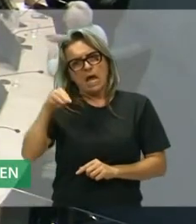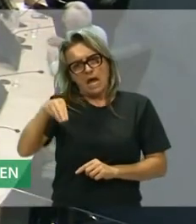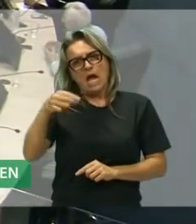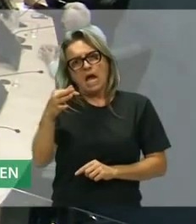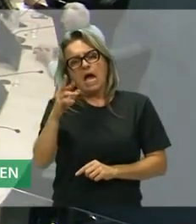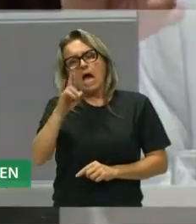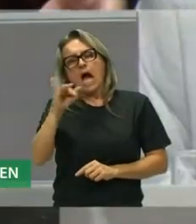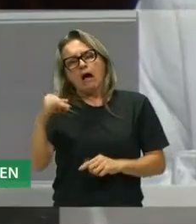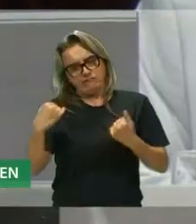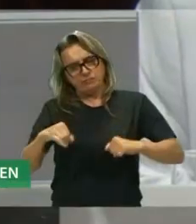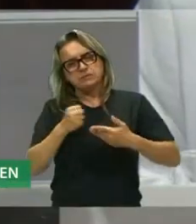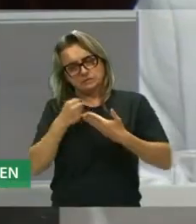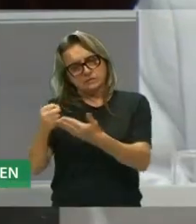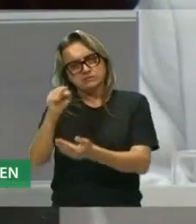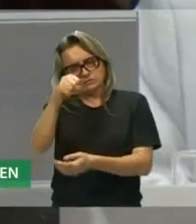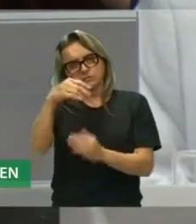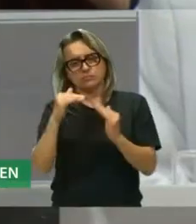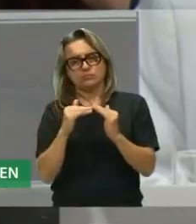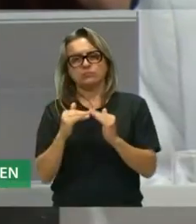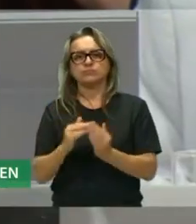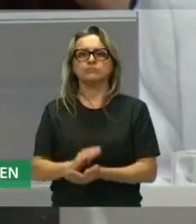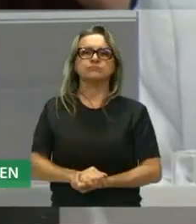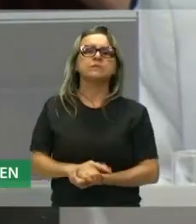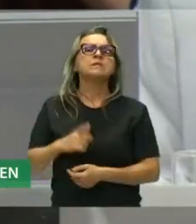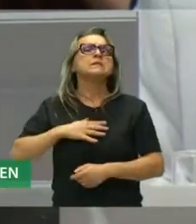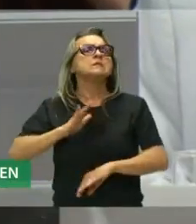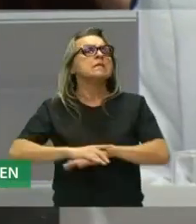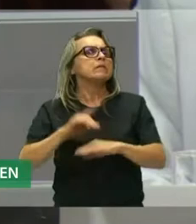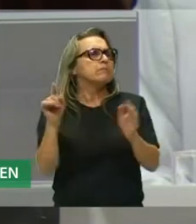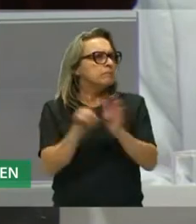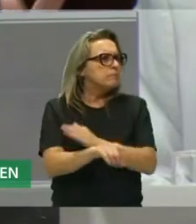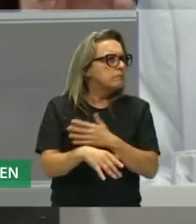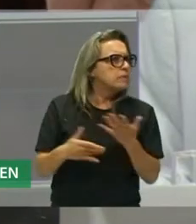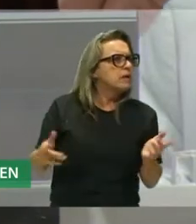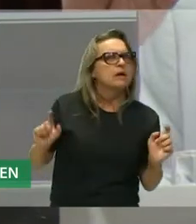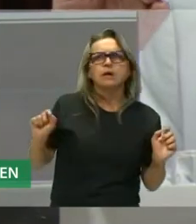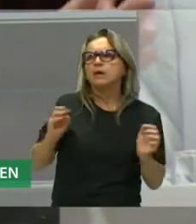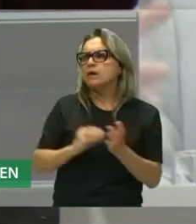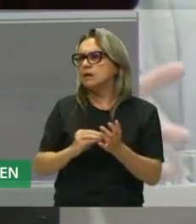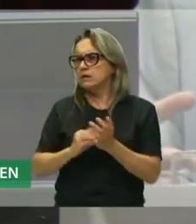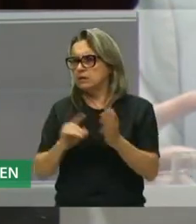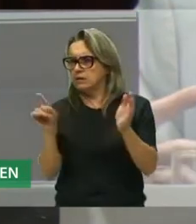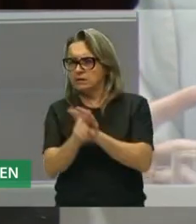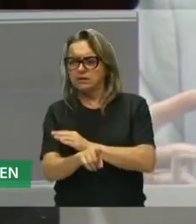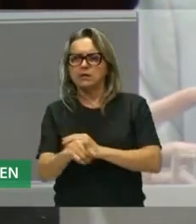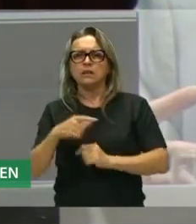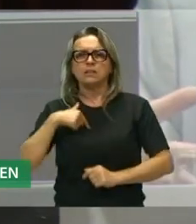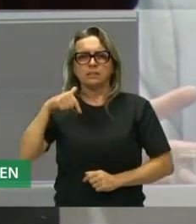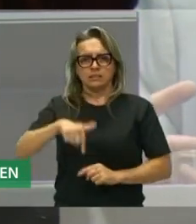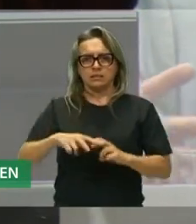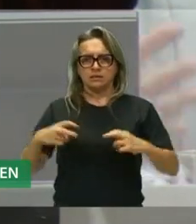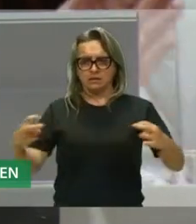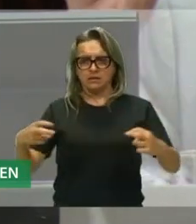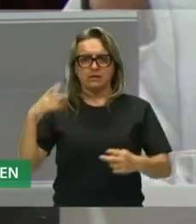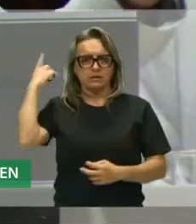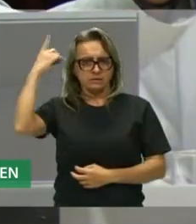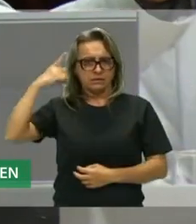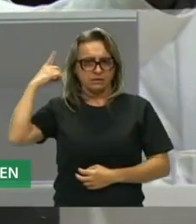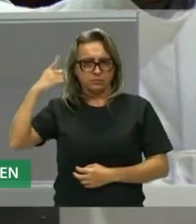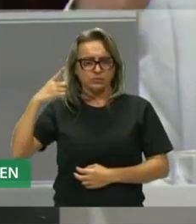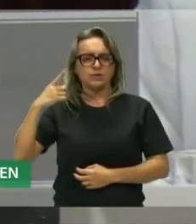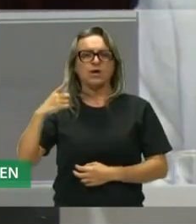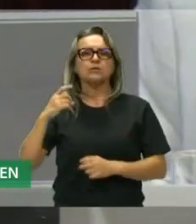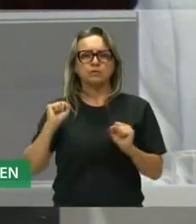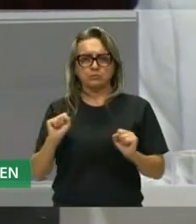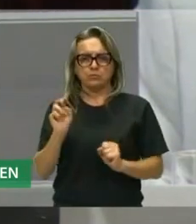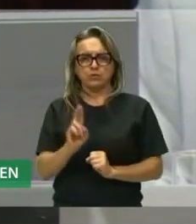Temos mais pergunta aqui, quem não perguntou ainda. Temos aqui na mesa o deputado Mocelin, quer fazer uma pergunta também. Deputado, pode